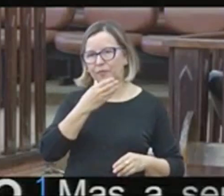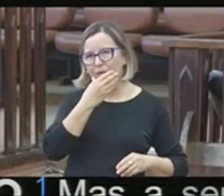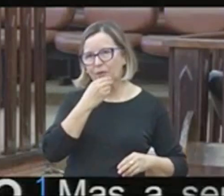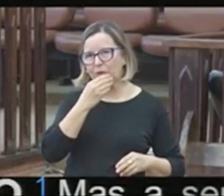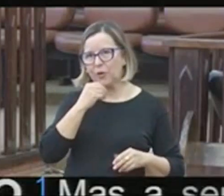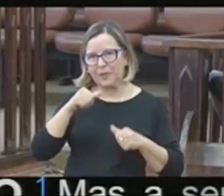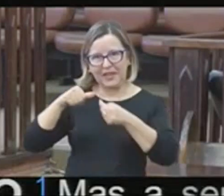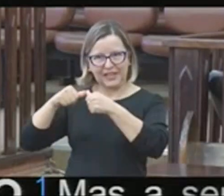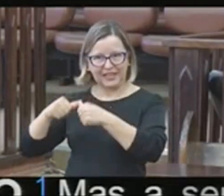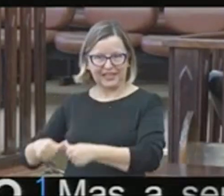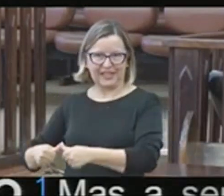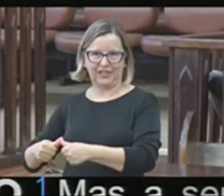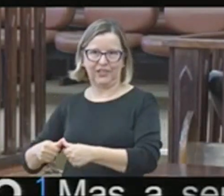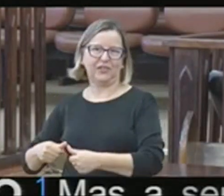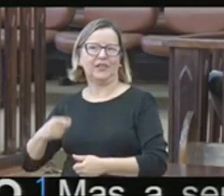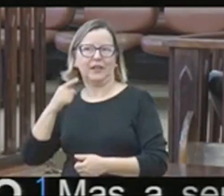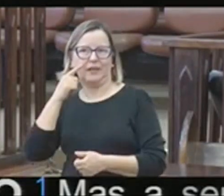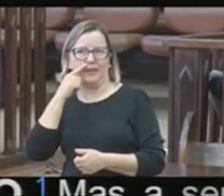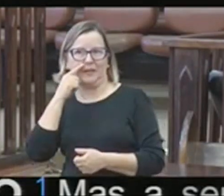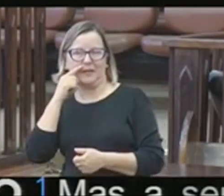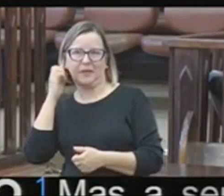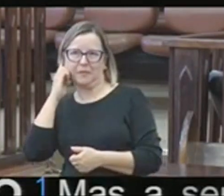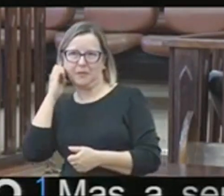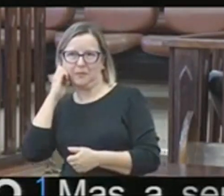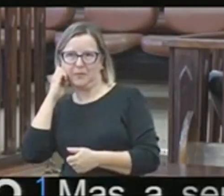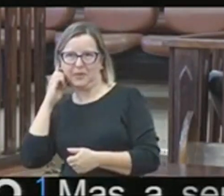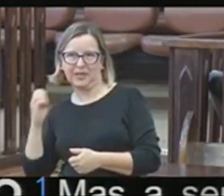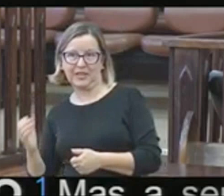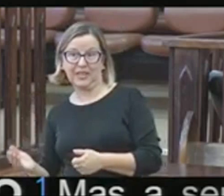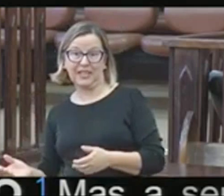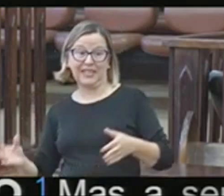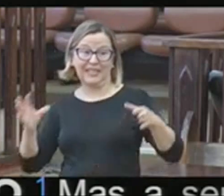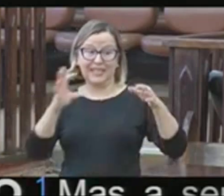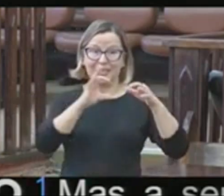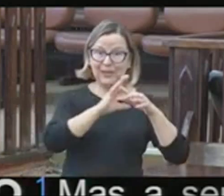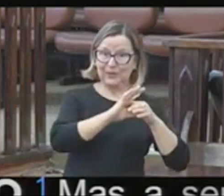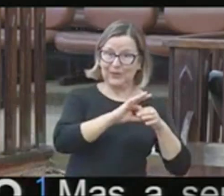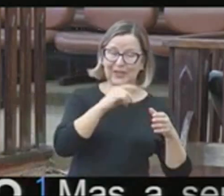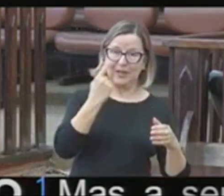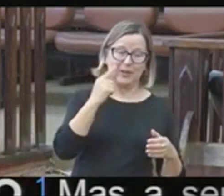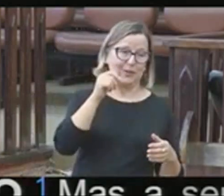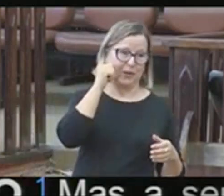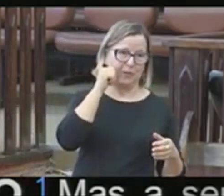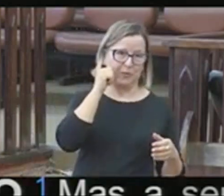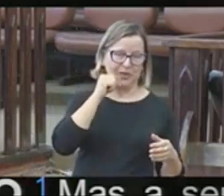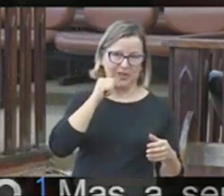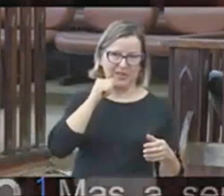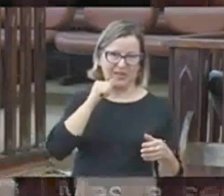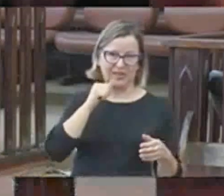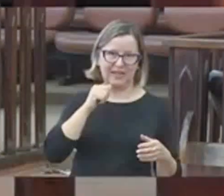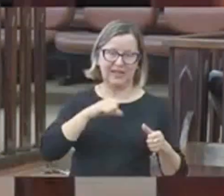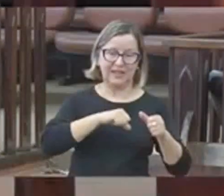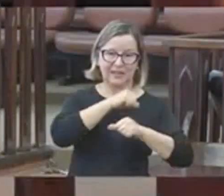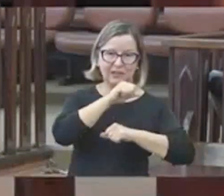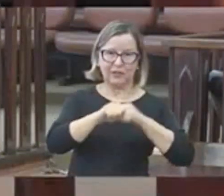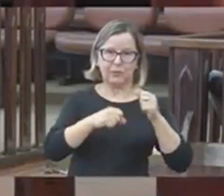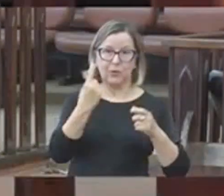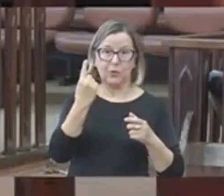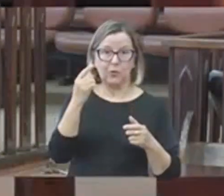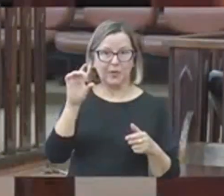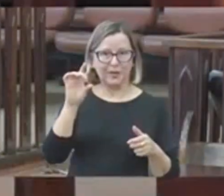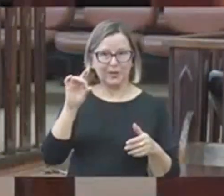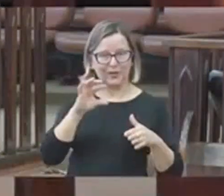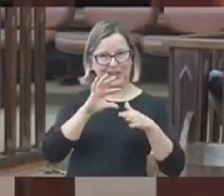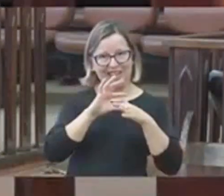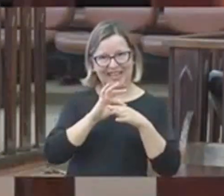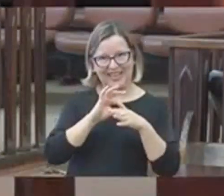mulher, tornando-se os dois uma só carne. Uma só carne. Aí nós vemos